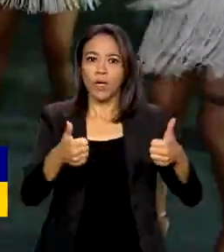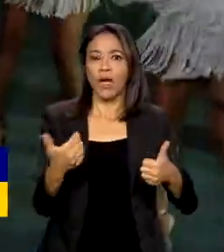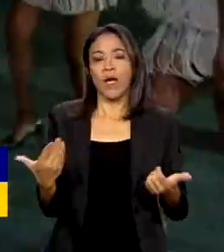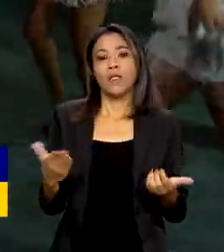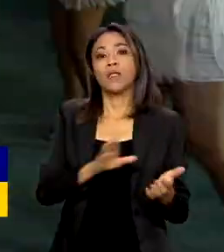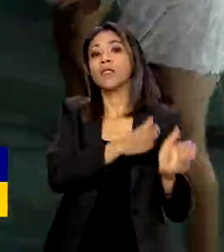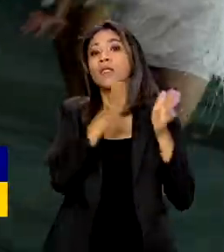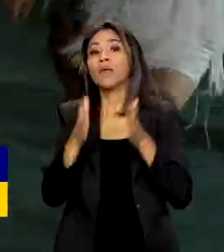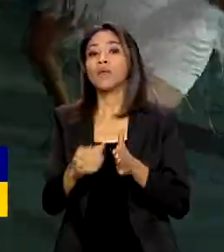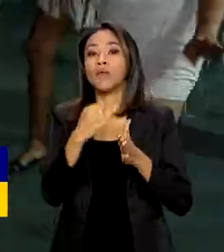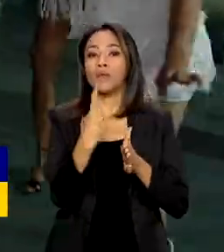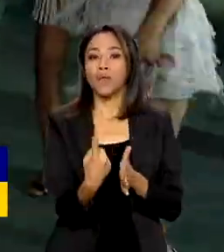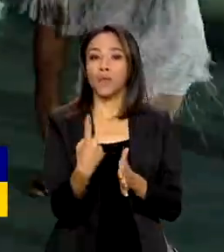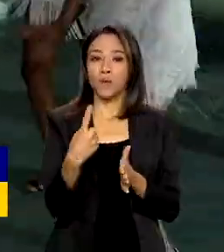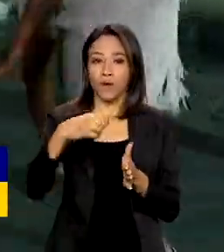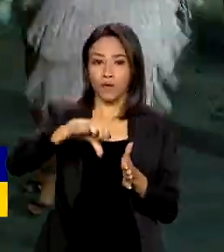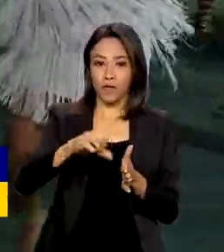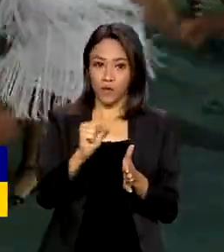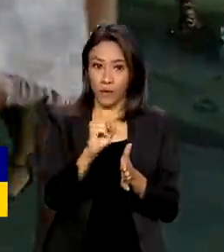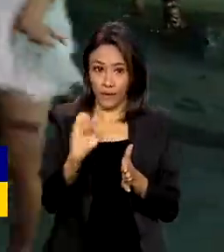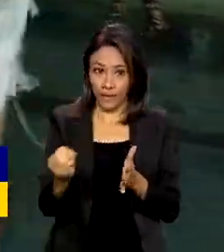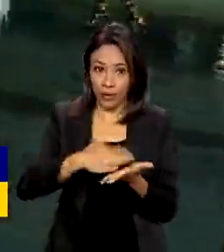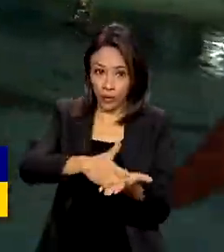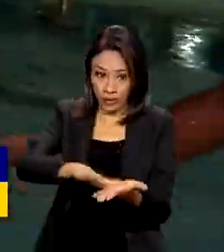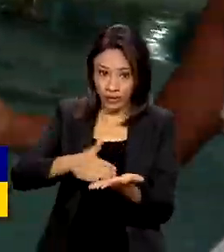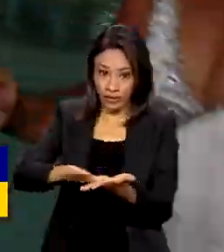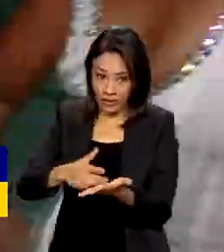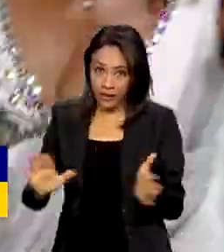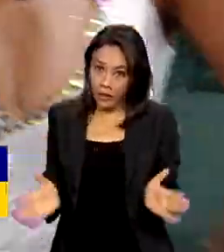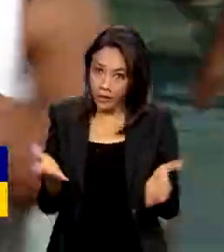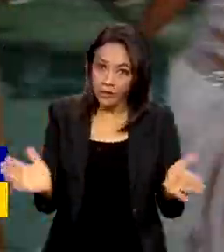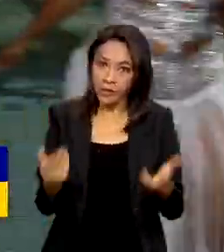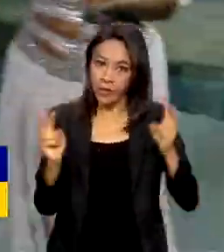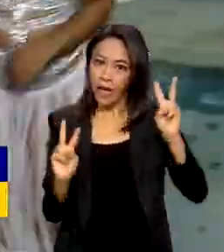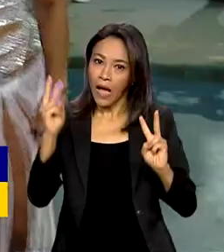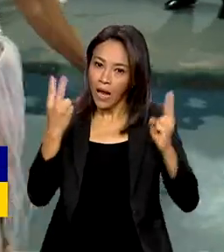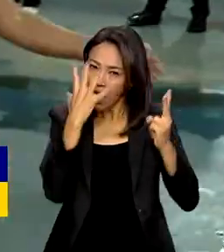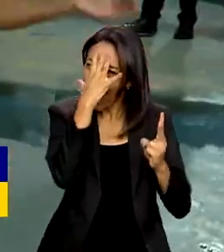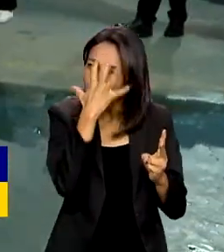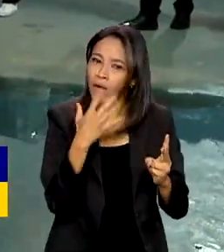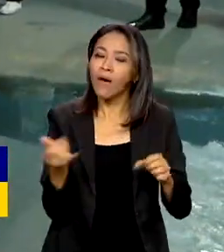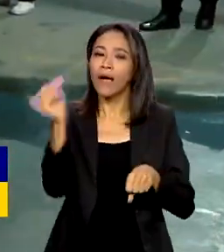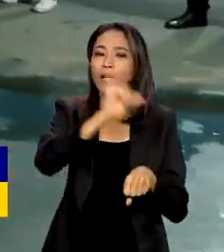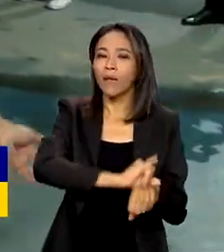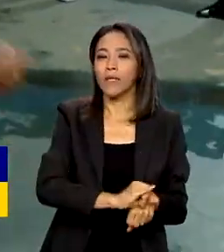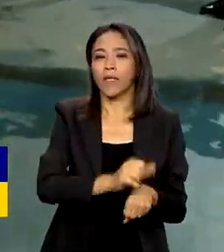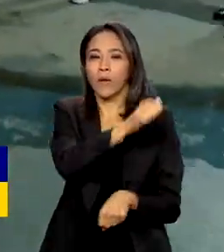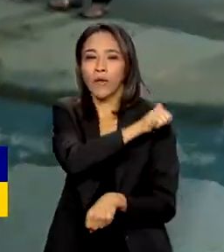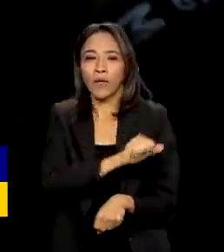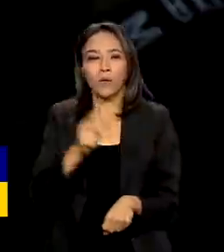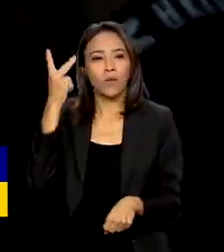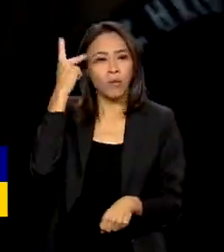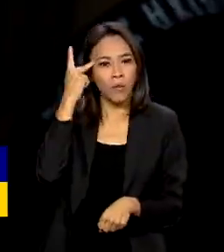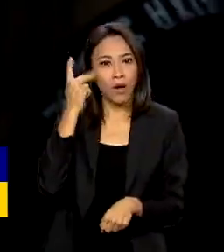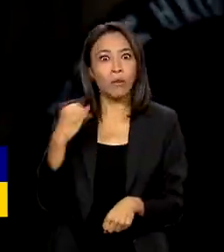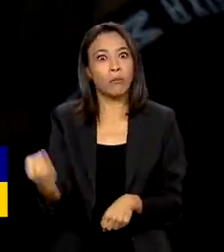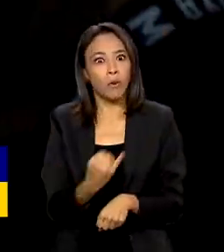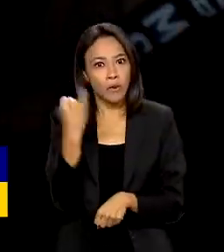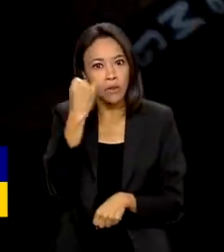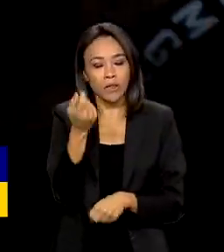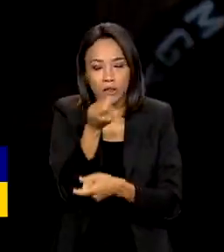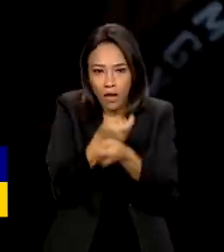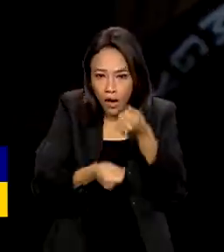o samba, impulsionado pelo carnaval, passou a ocupar em capitais como Rio de Janeiro e São Paulo uma importância